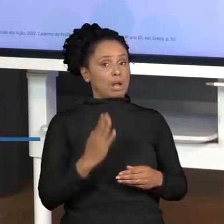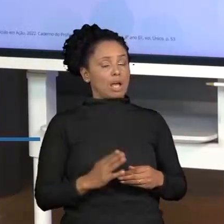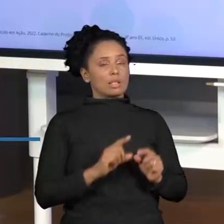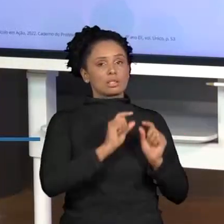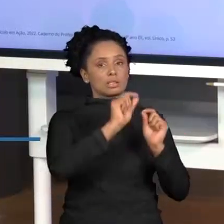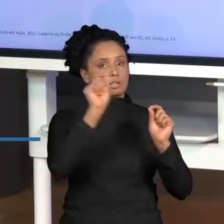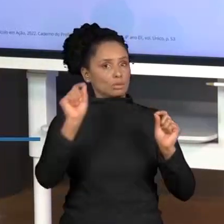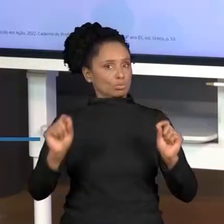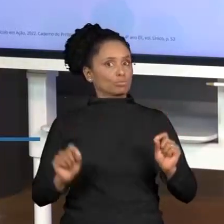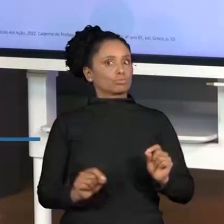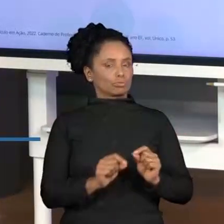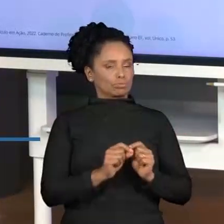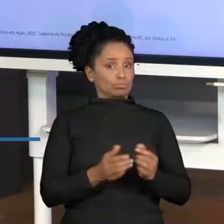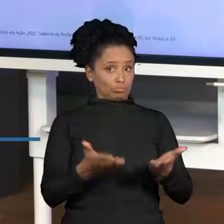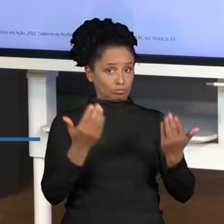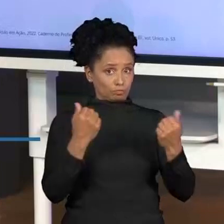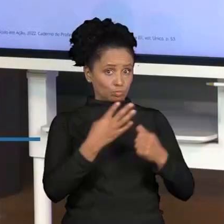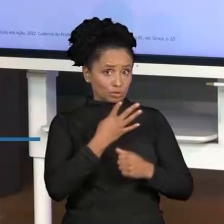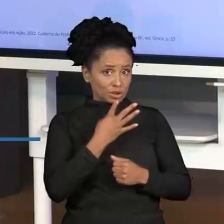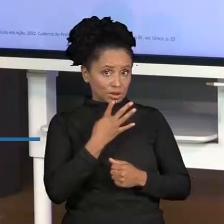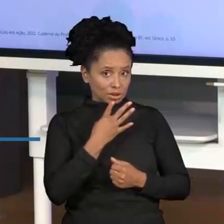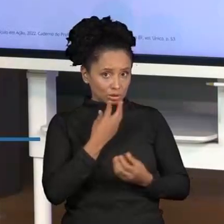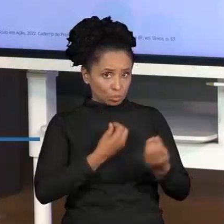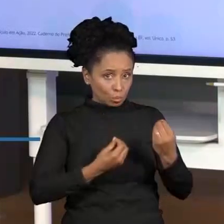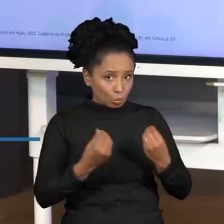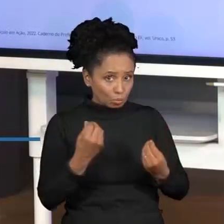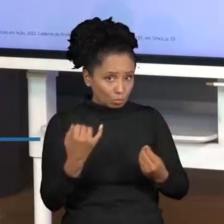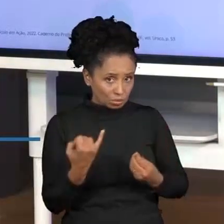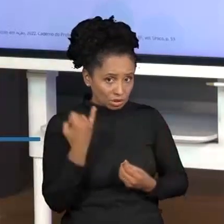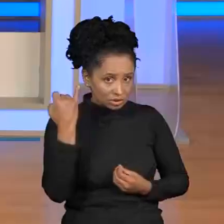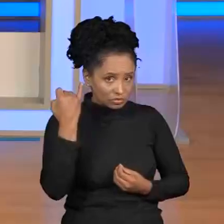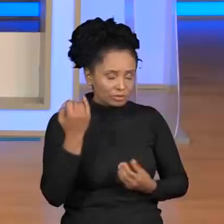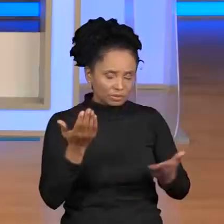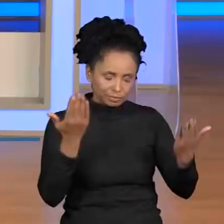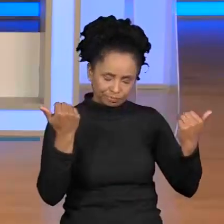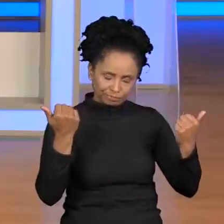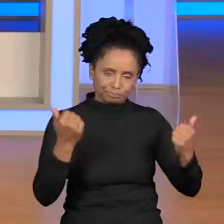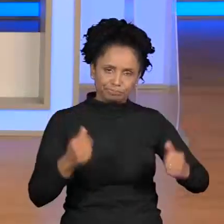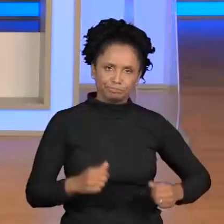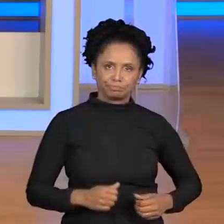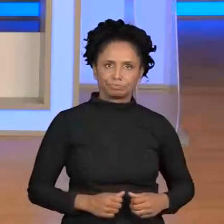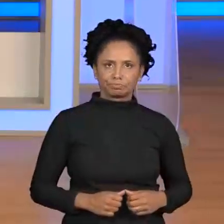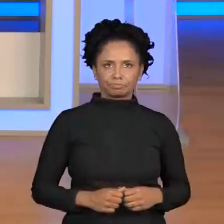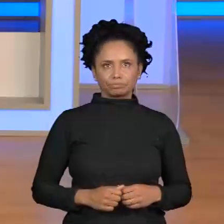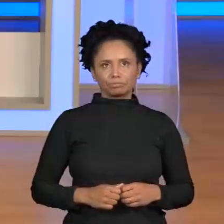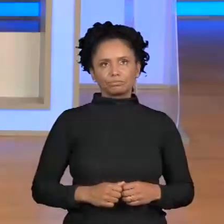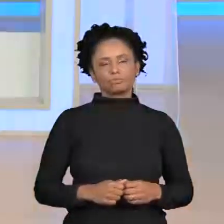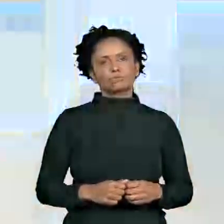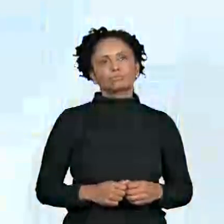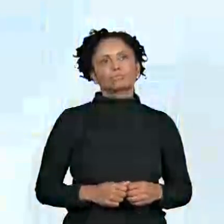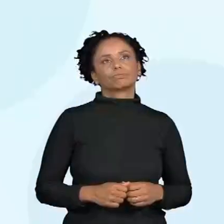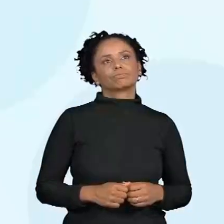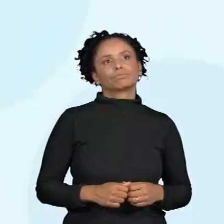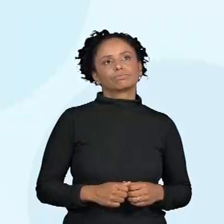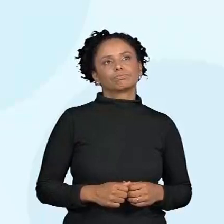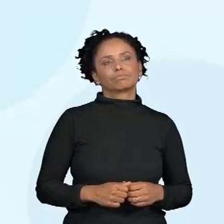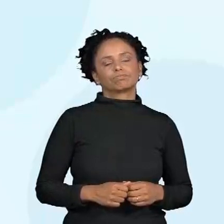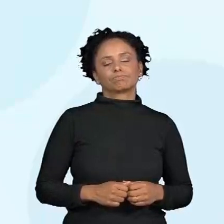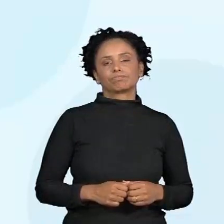Então, vem com a gente, vamos descobrir o que é ferrovia. Olha só, pessoal.